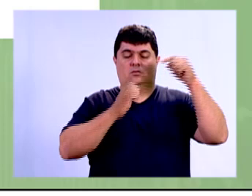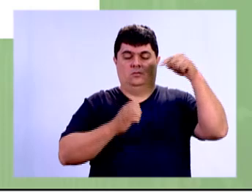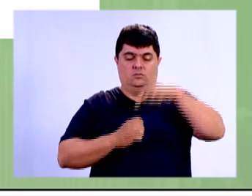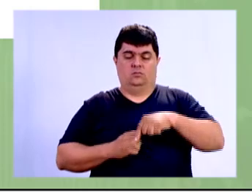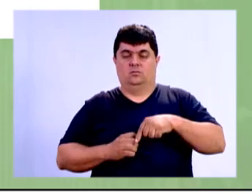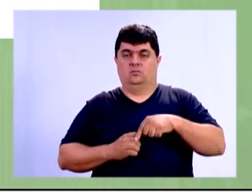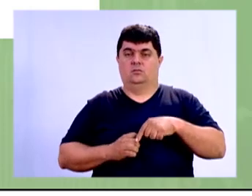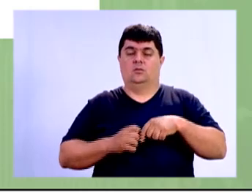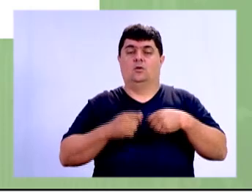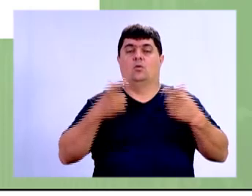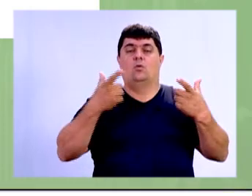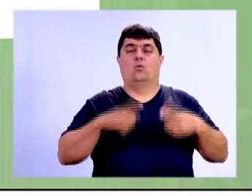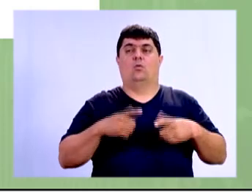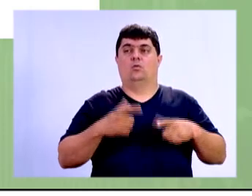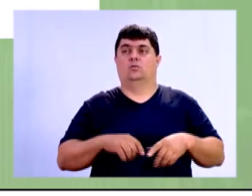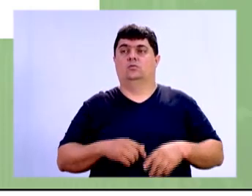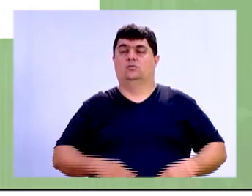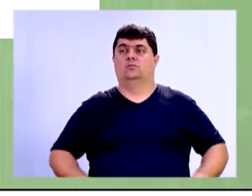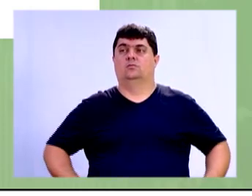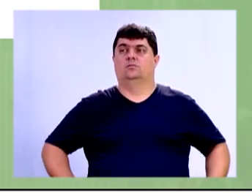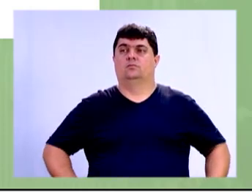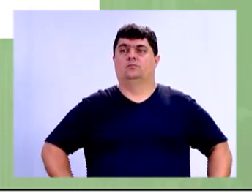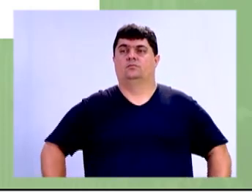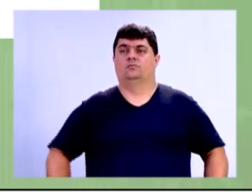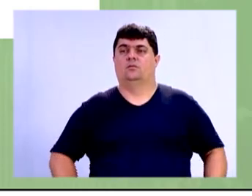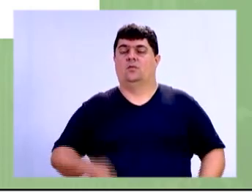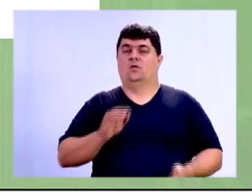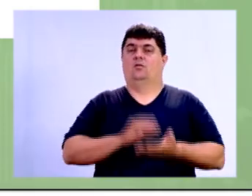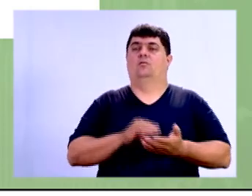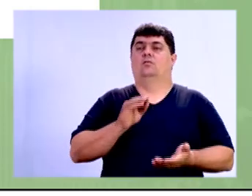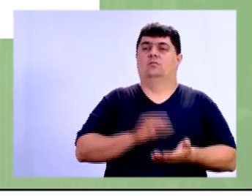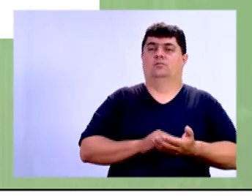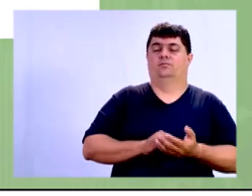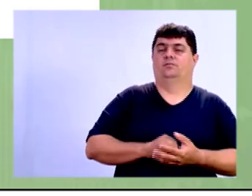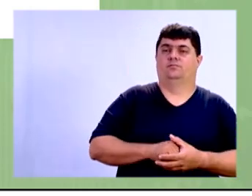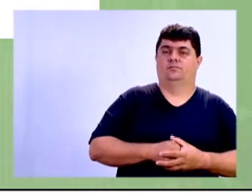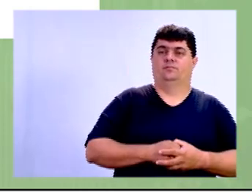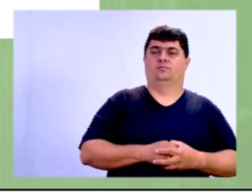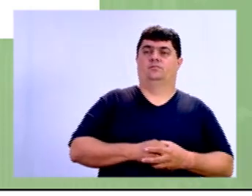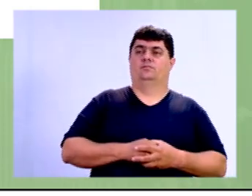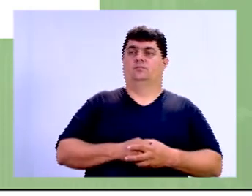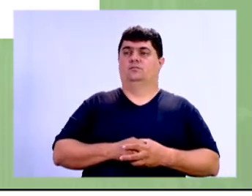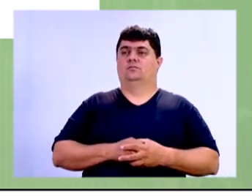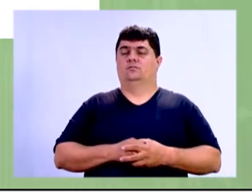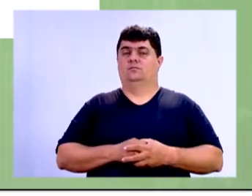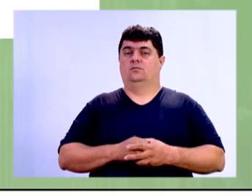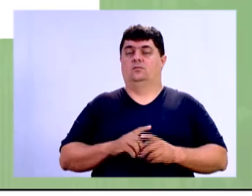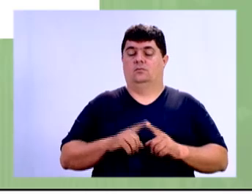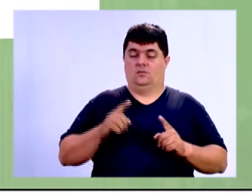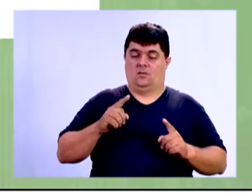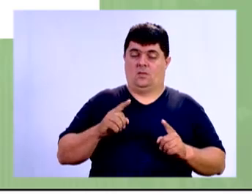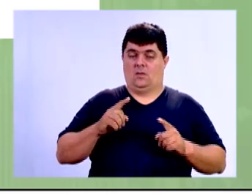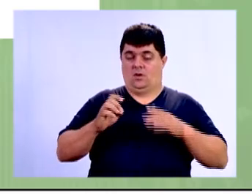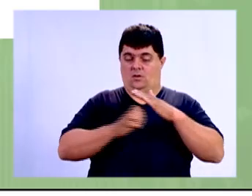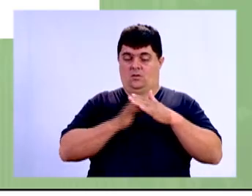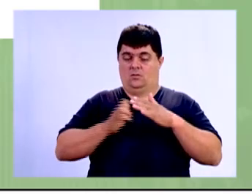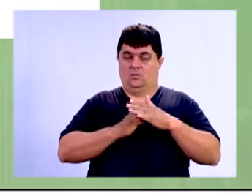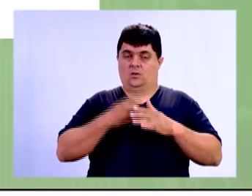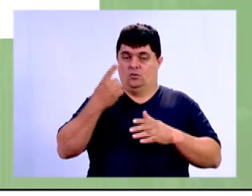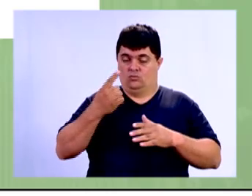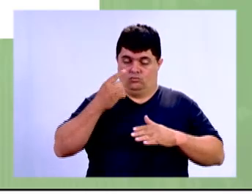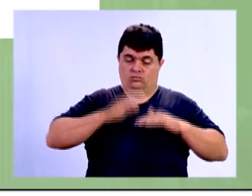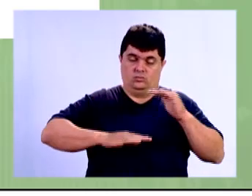tem funcionários. Cadê essa informação? Ficou faltando, né, gente? Só que, nesse caso, a empresa vai ter um